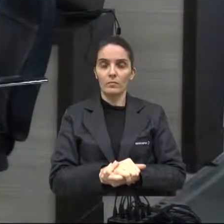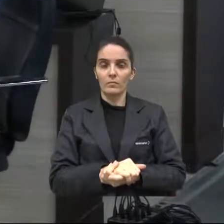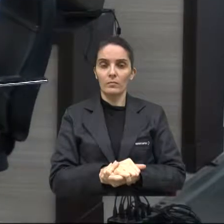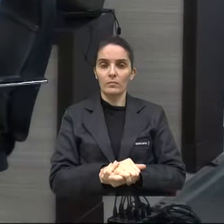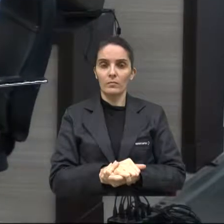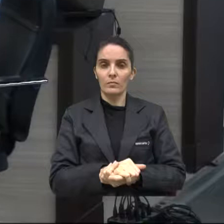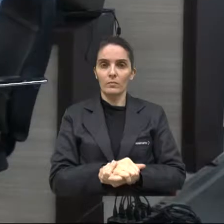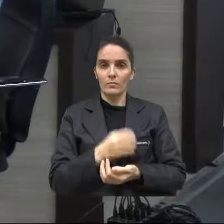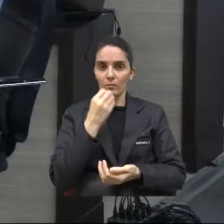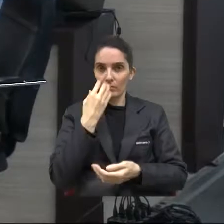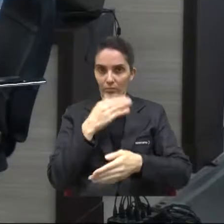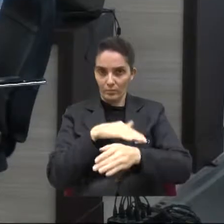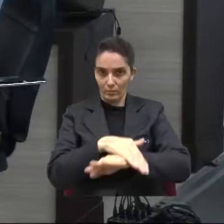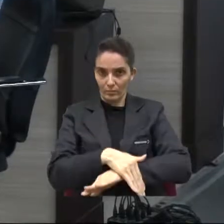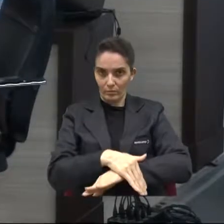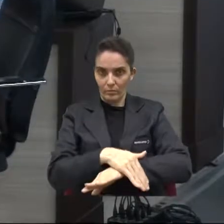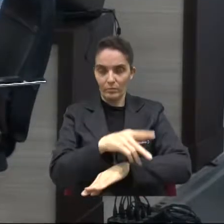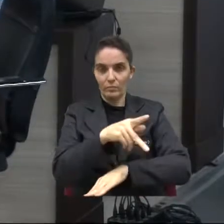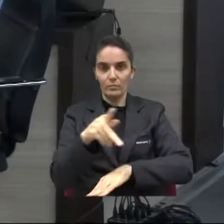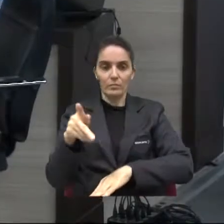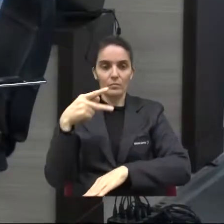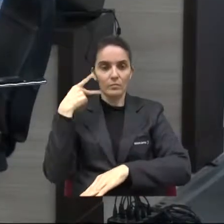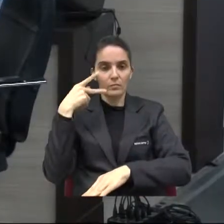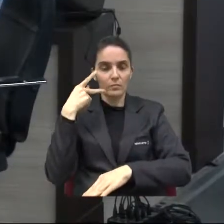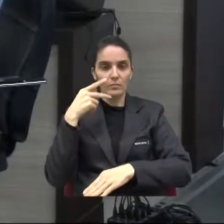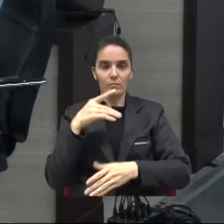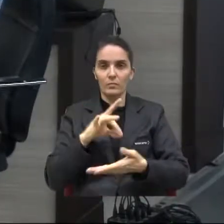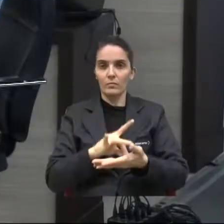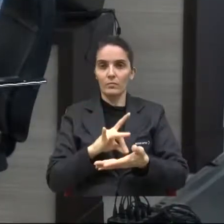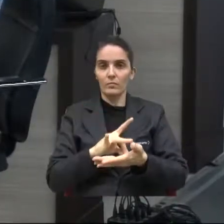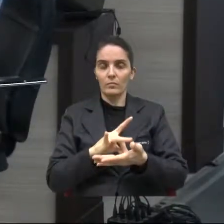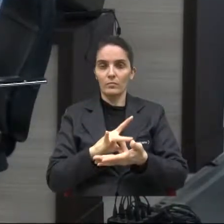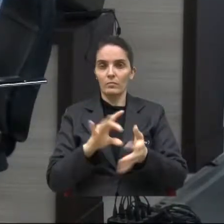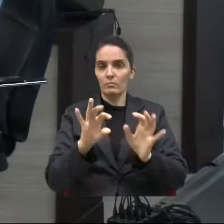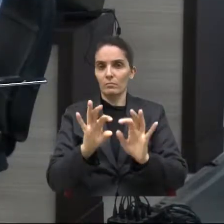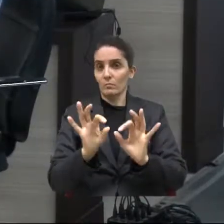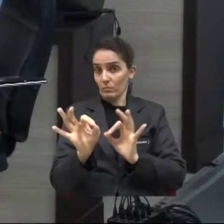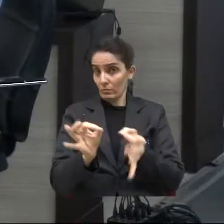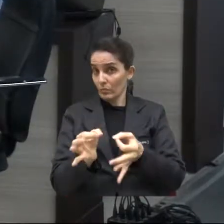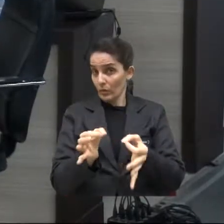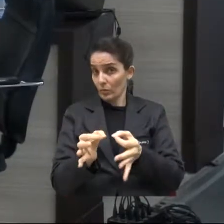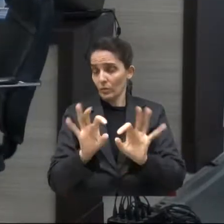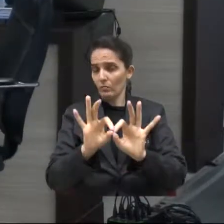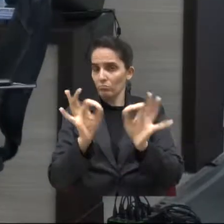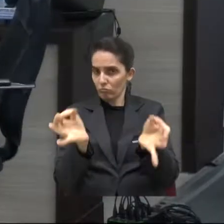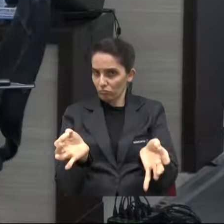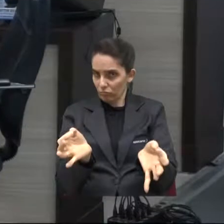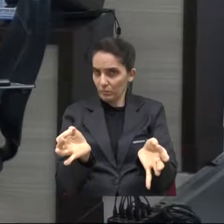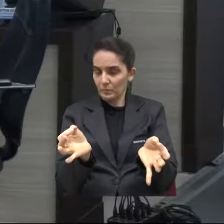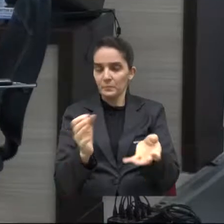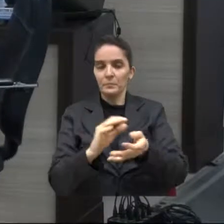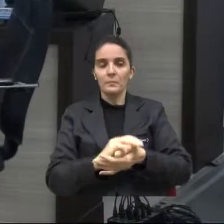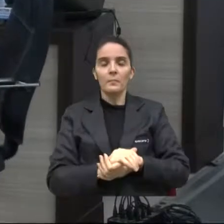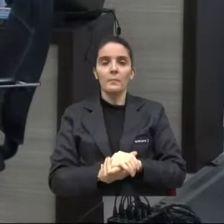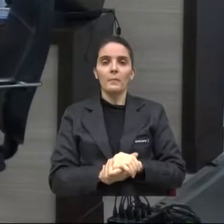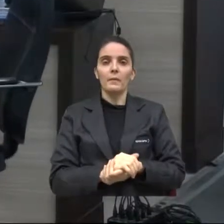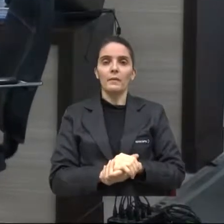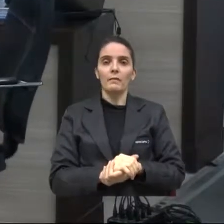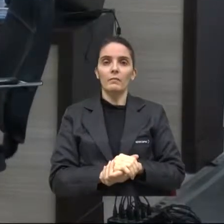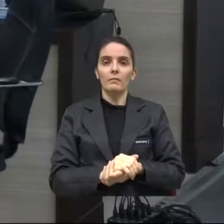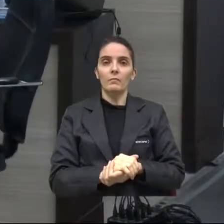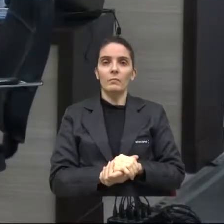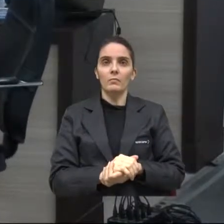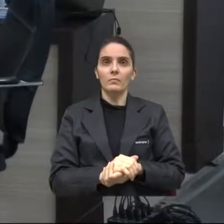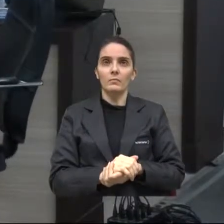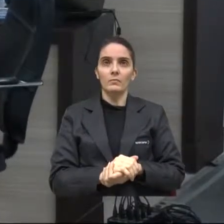Boa noite, senhor presidente, nobres pares. Na realidade, esse projeto é de uma simplicidade tamanha que eu vou ler